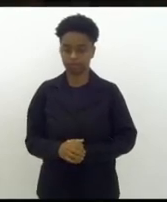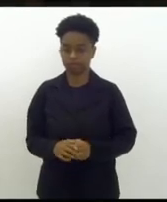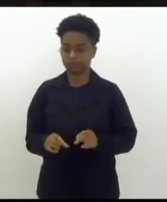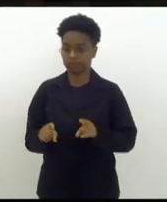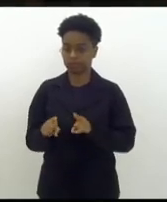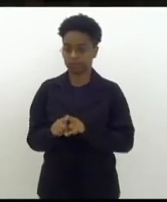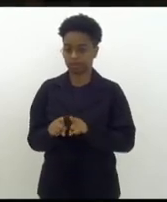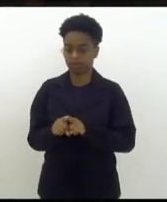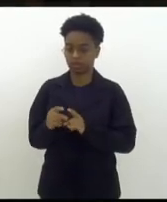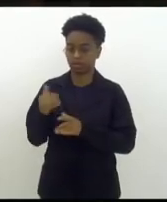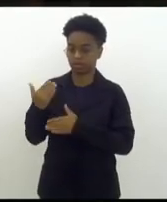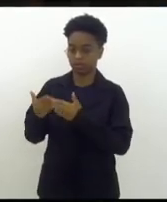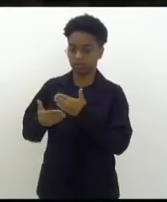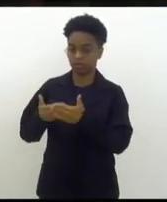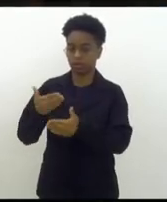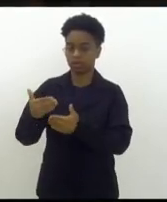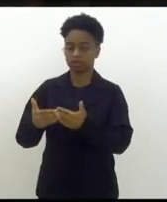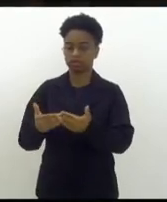o processo civilizatório